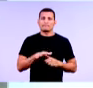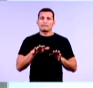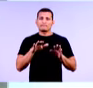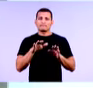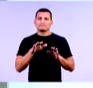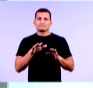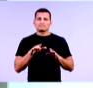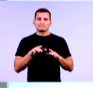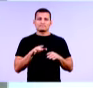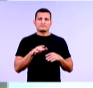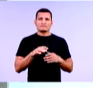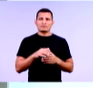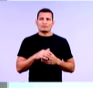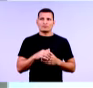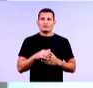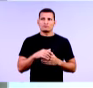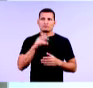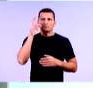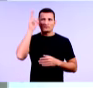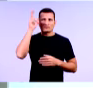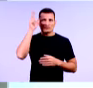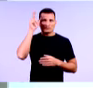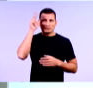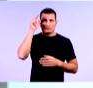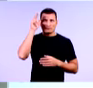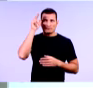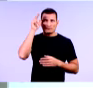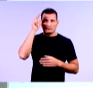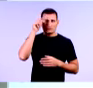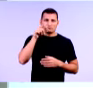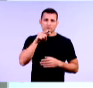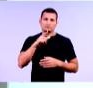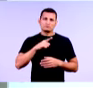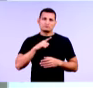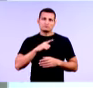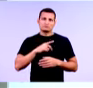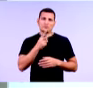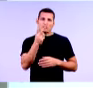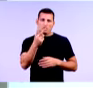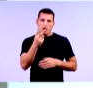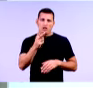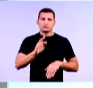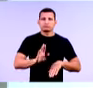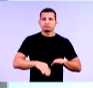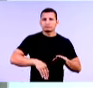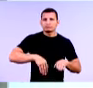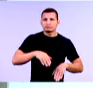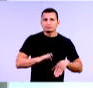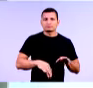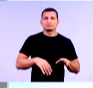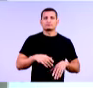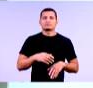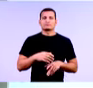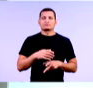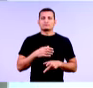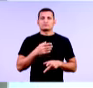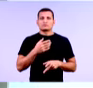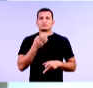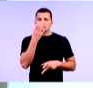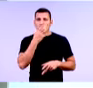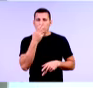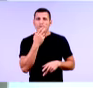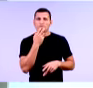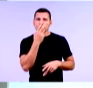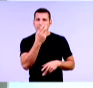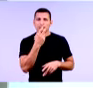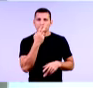cavalo, e esse cavalo, ele pensar, o cavalo tem 4 patas, cavalo relincha, cavalo tem essas características, mas